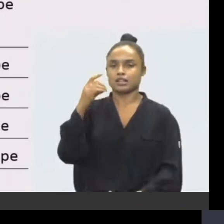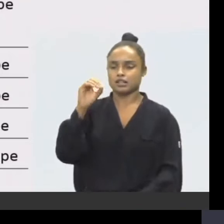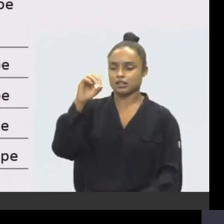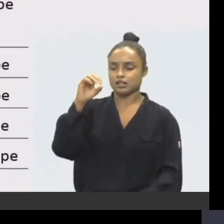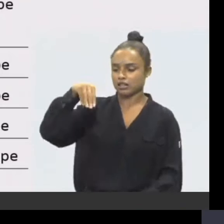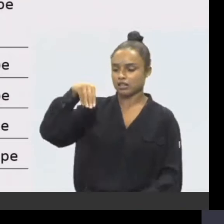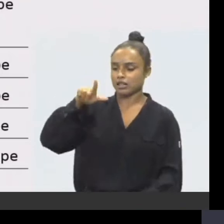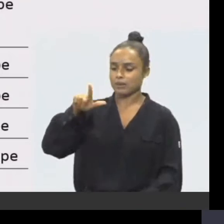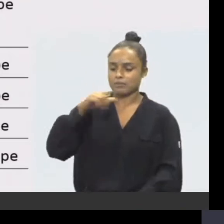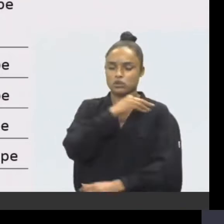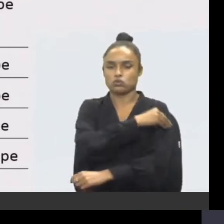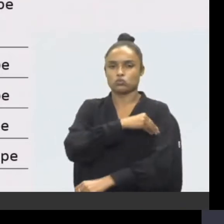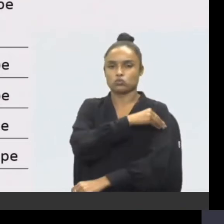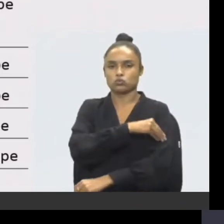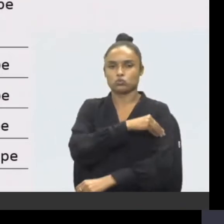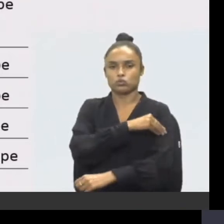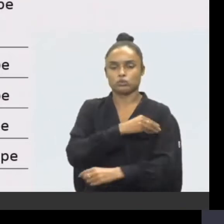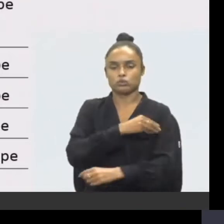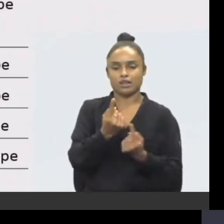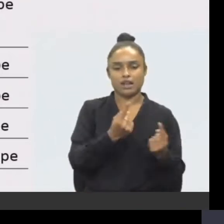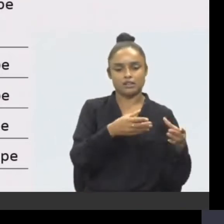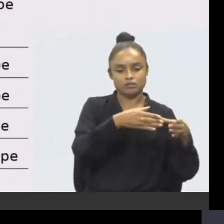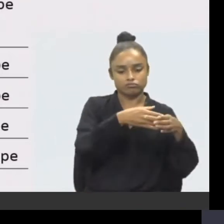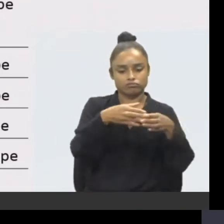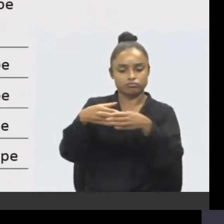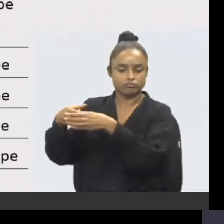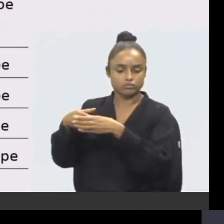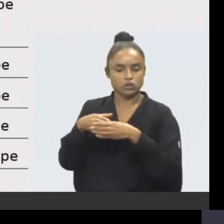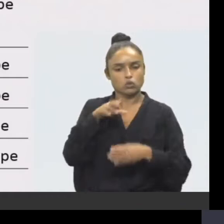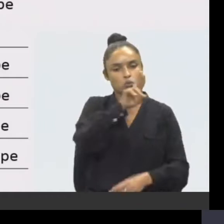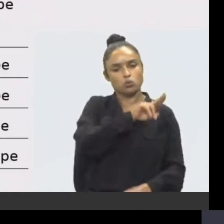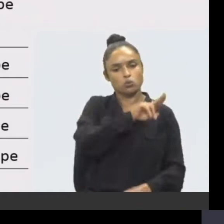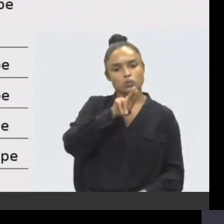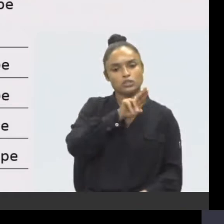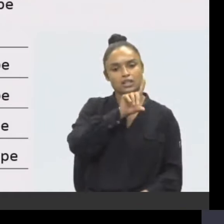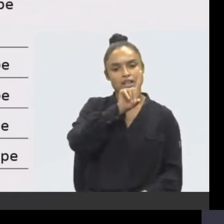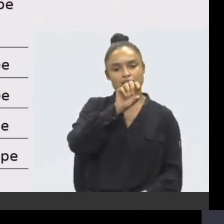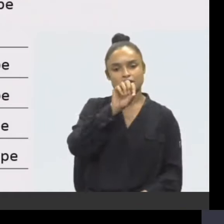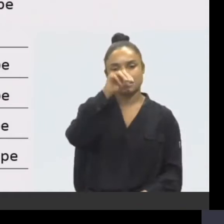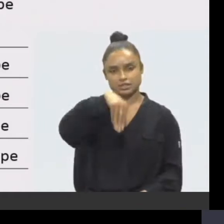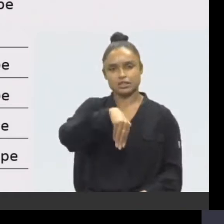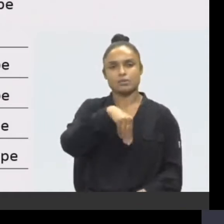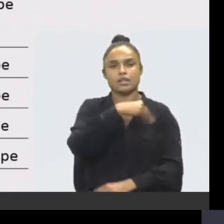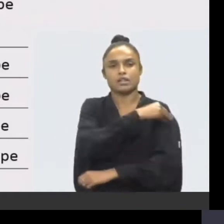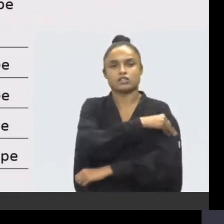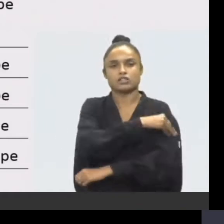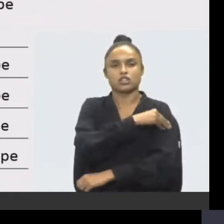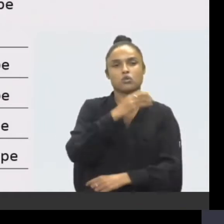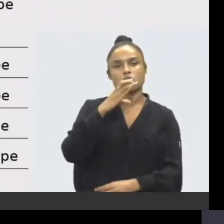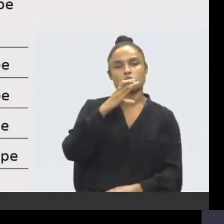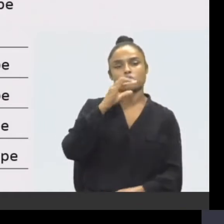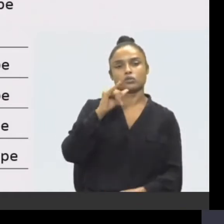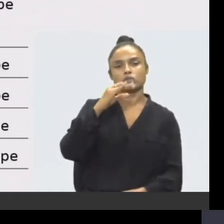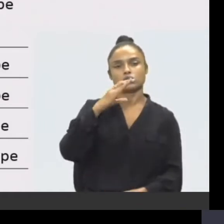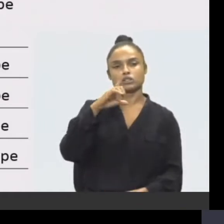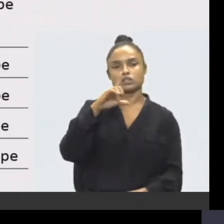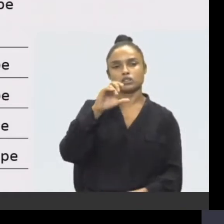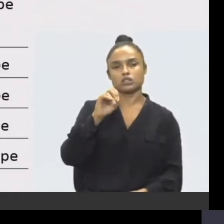ml desse álcool por equipe. Então, nós temos que a estrutura